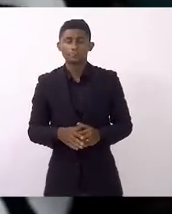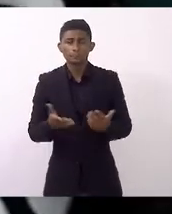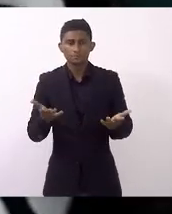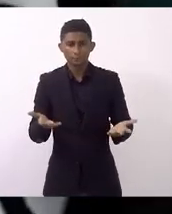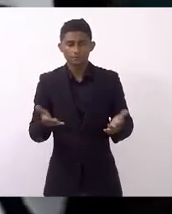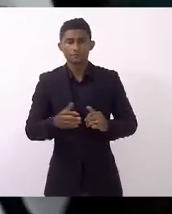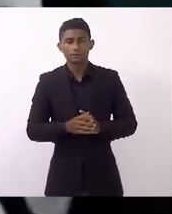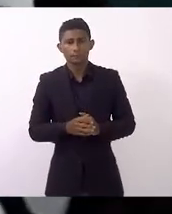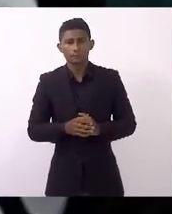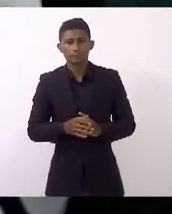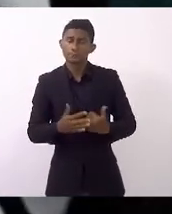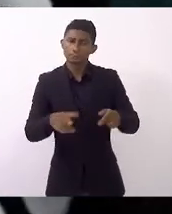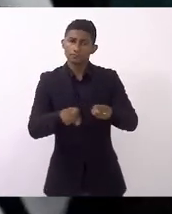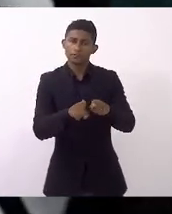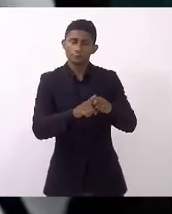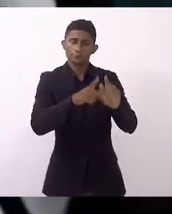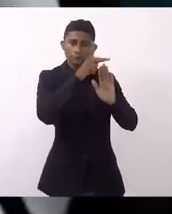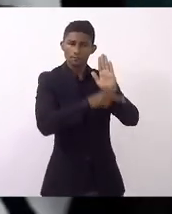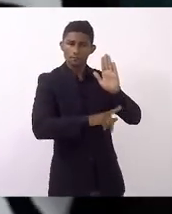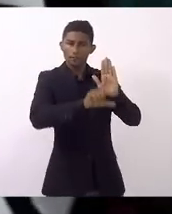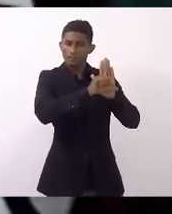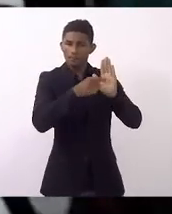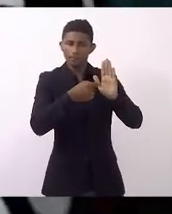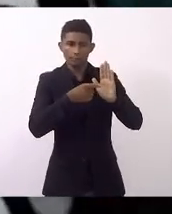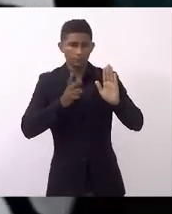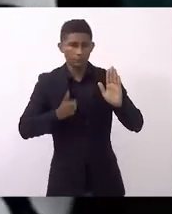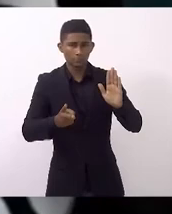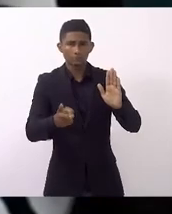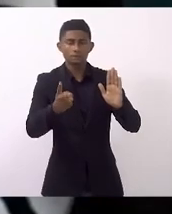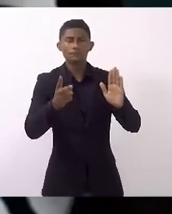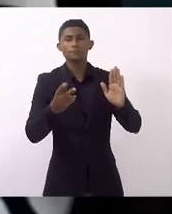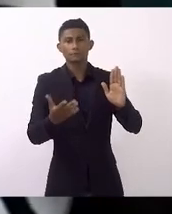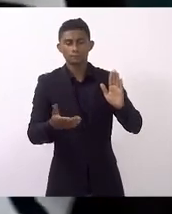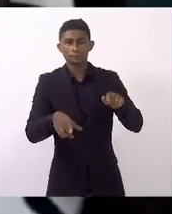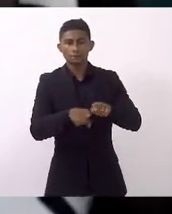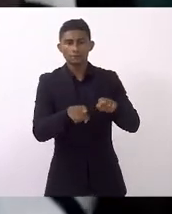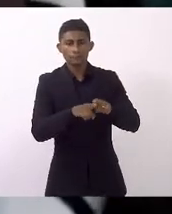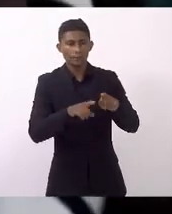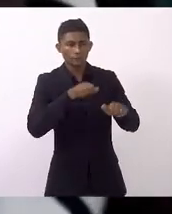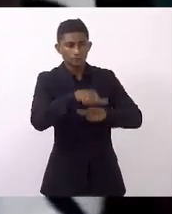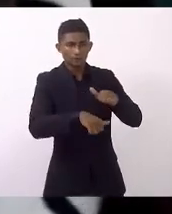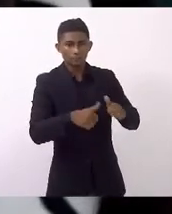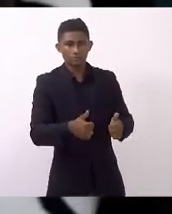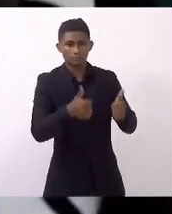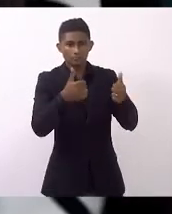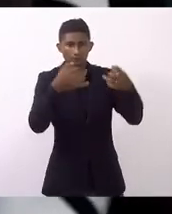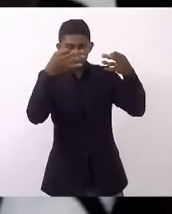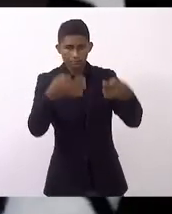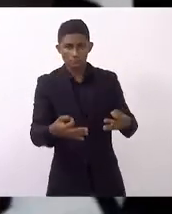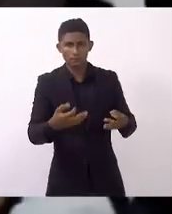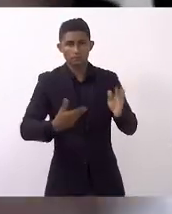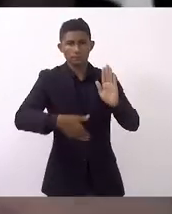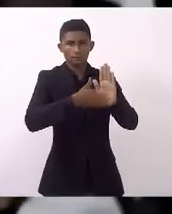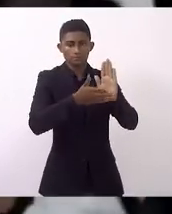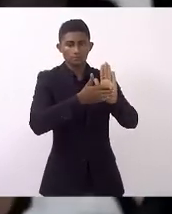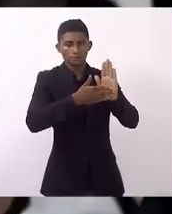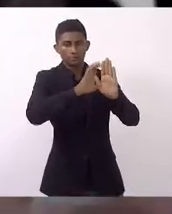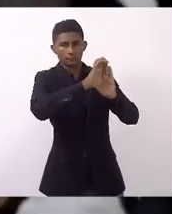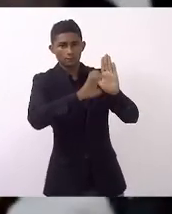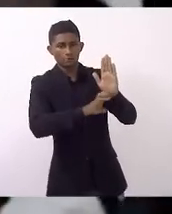a fim de dar prosseguimento ao projeto e sanar as irregularidades, proponho as seguintes emendas: uma